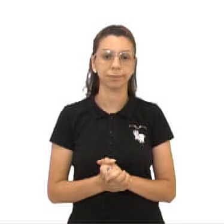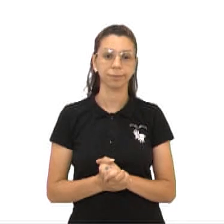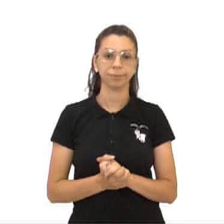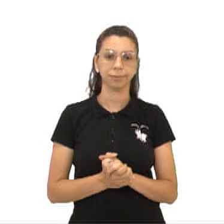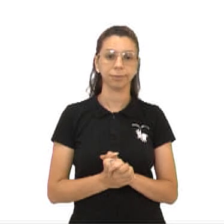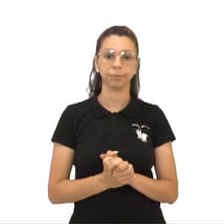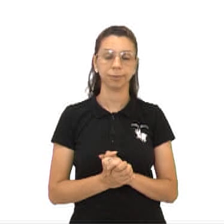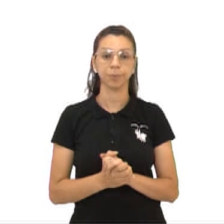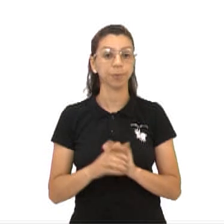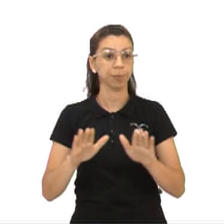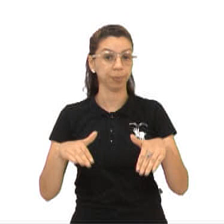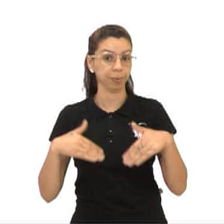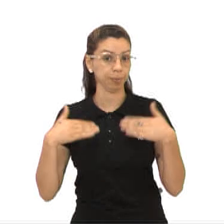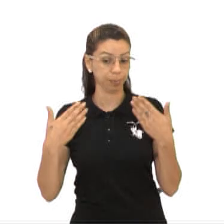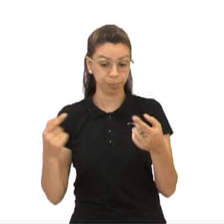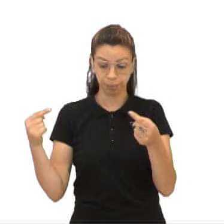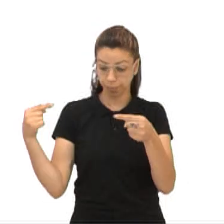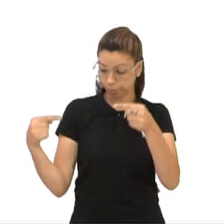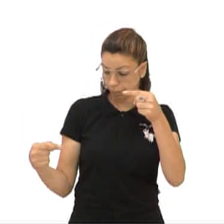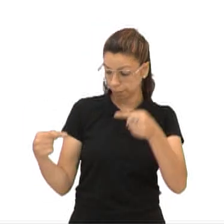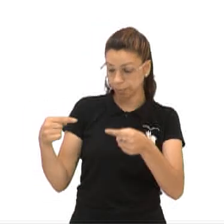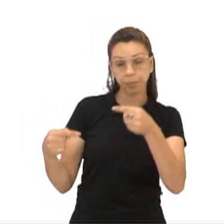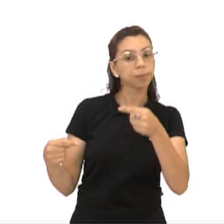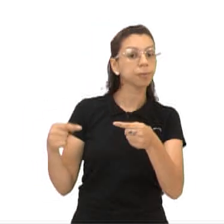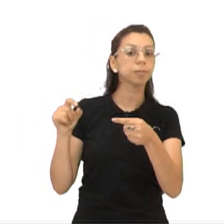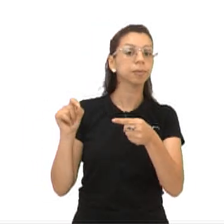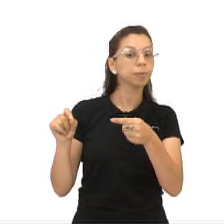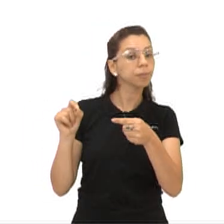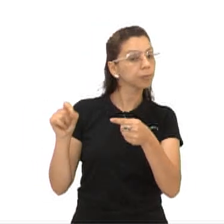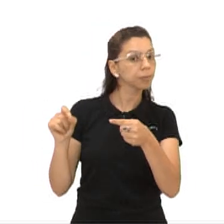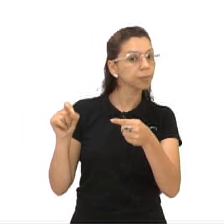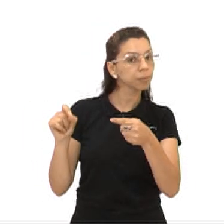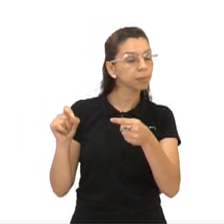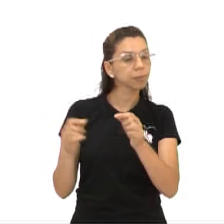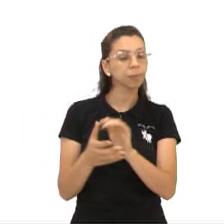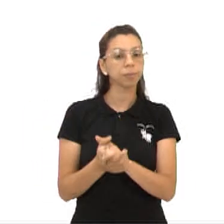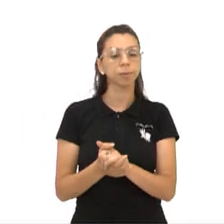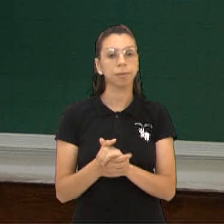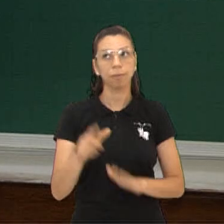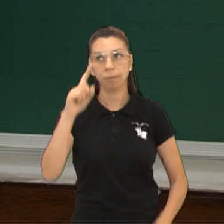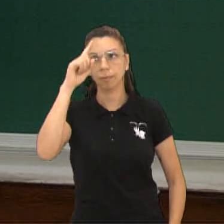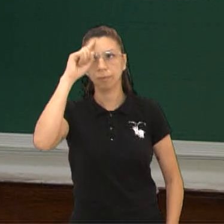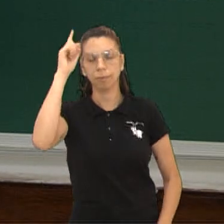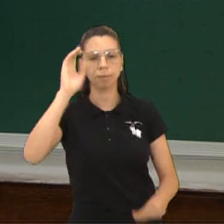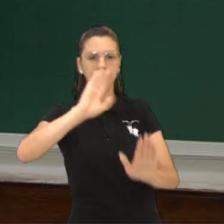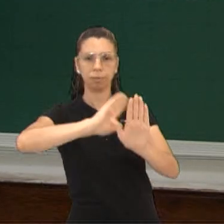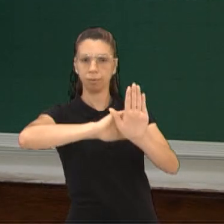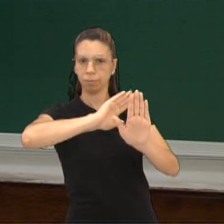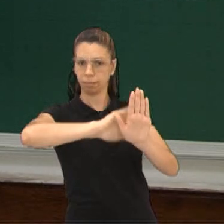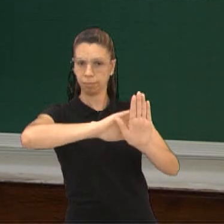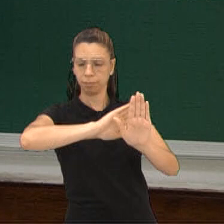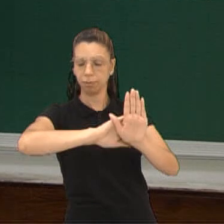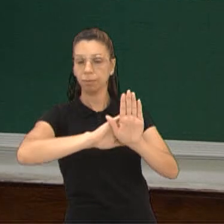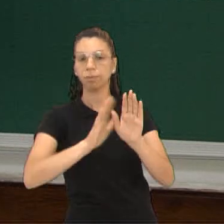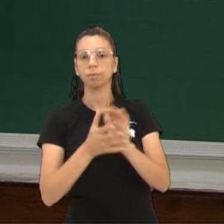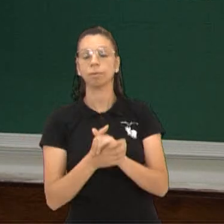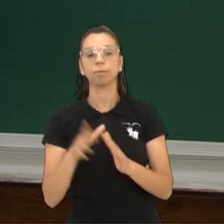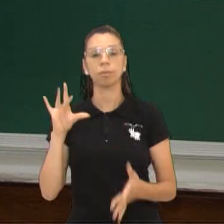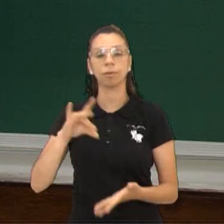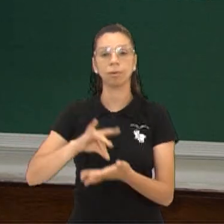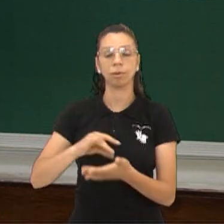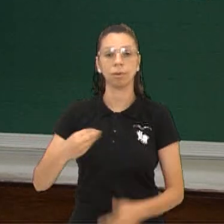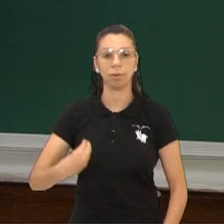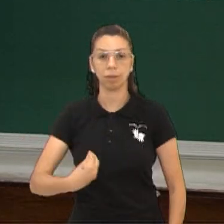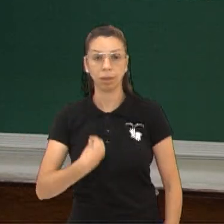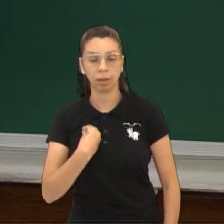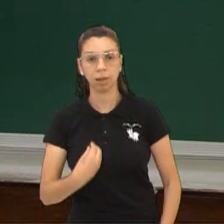E a questão da política, ela se envolve muito com a ideologia. A ideologia que está presente diretamente na